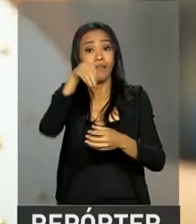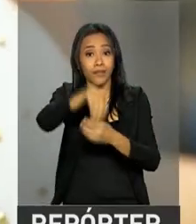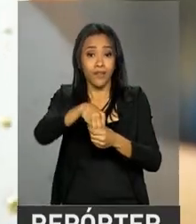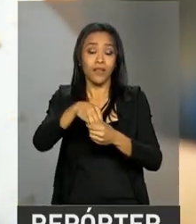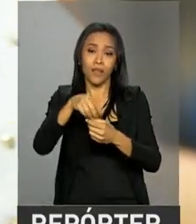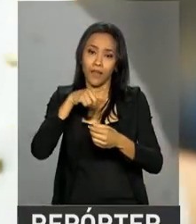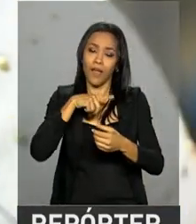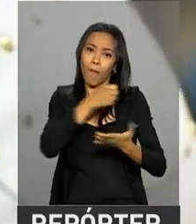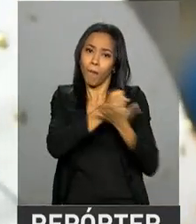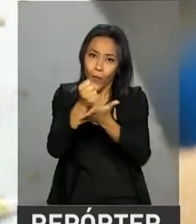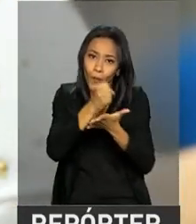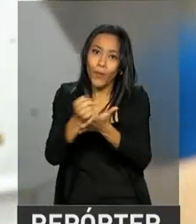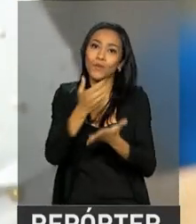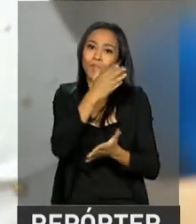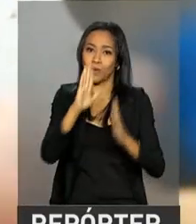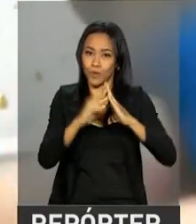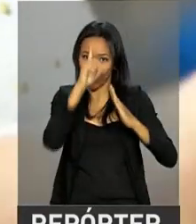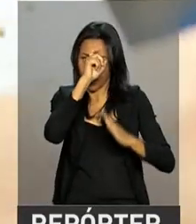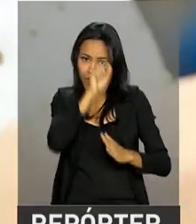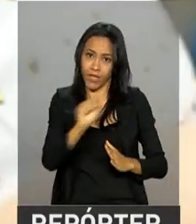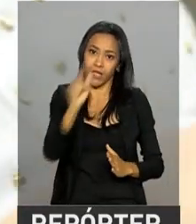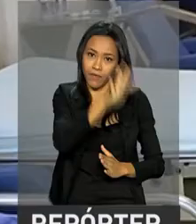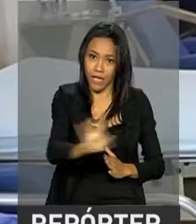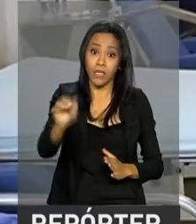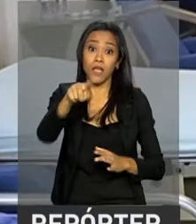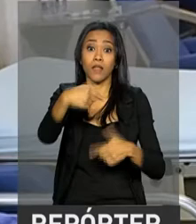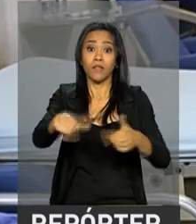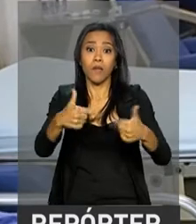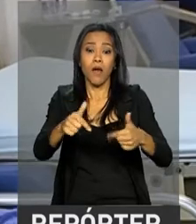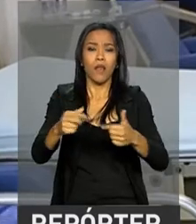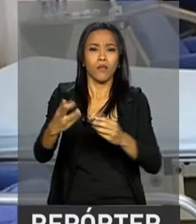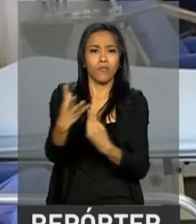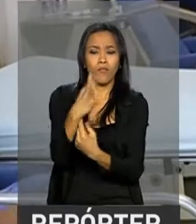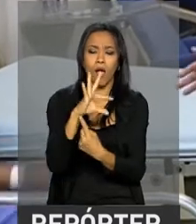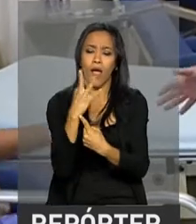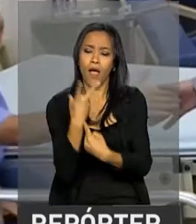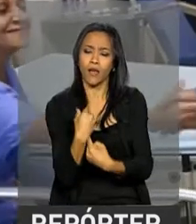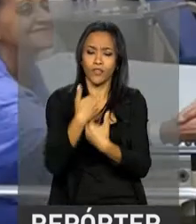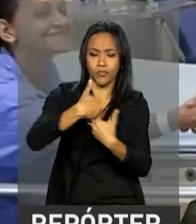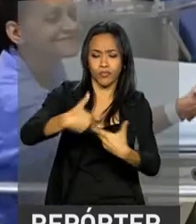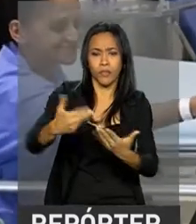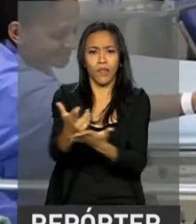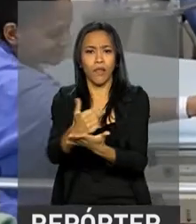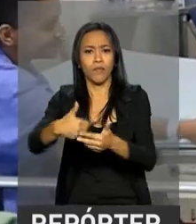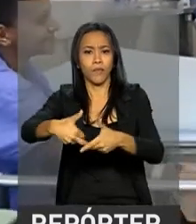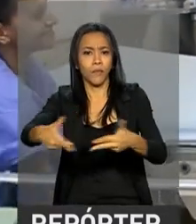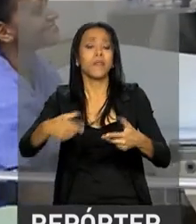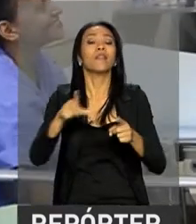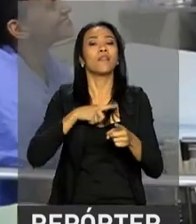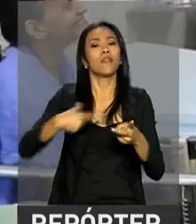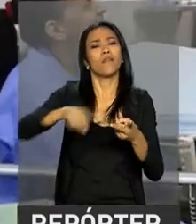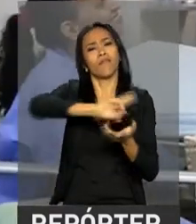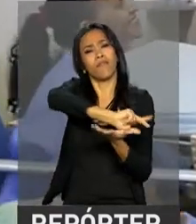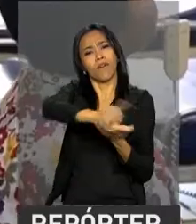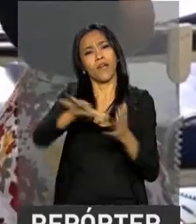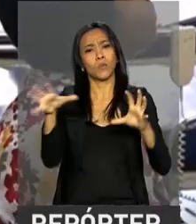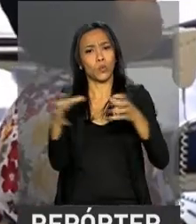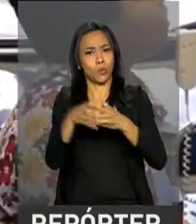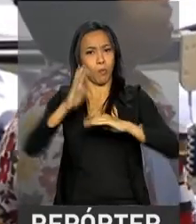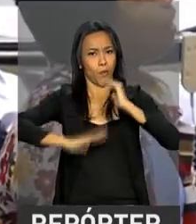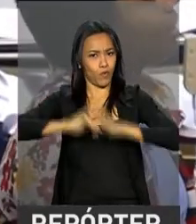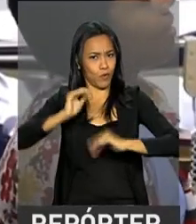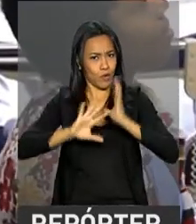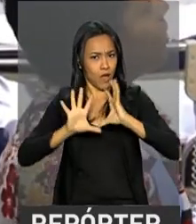além das voluntárias que trabalham com artesanato uma equipe com vários profissionais como terapeuta e fisioterapeuta